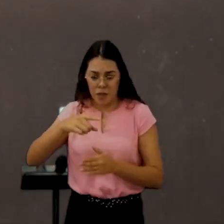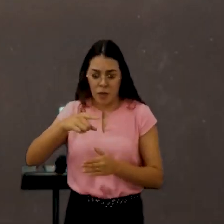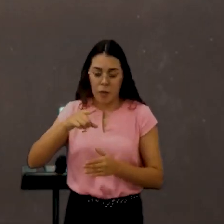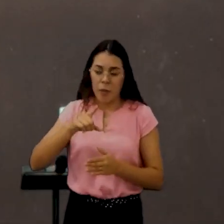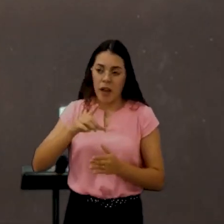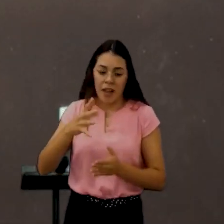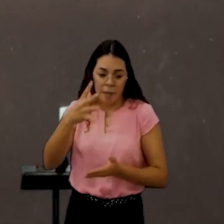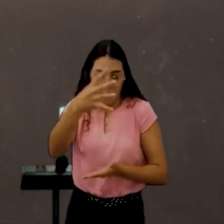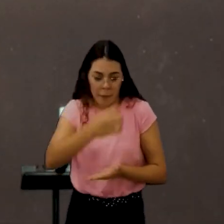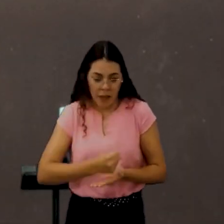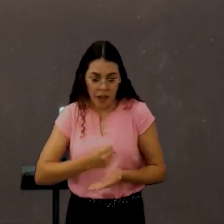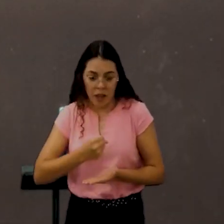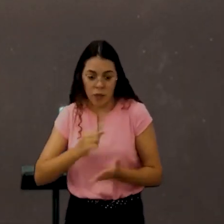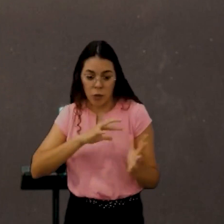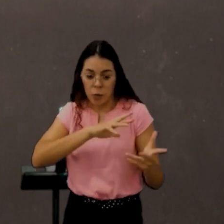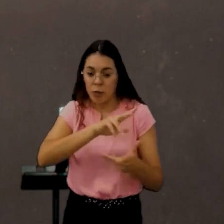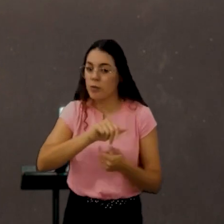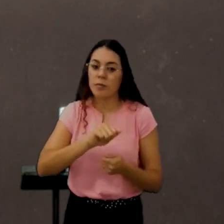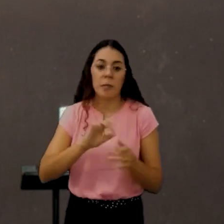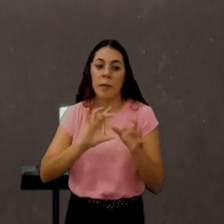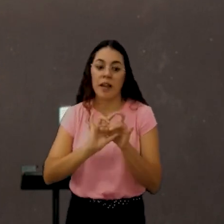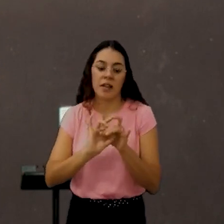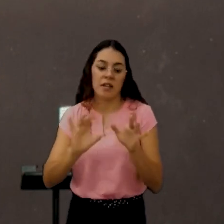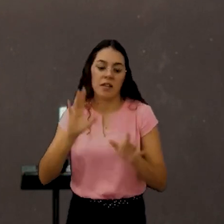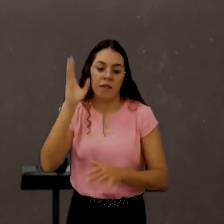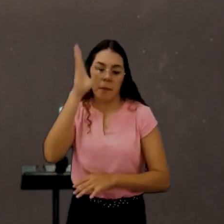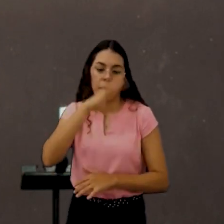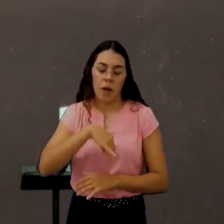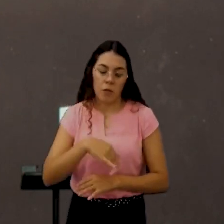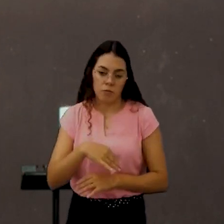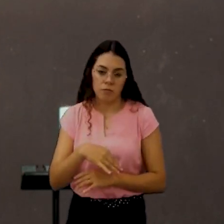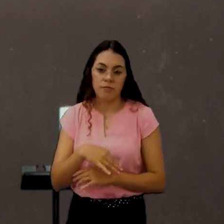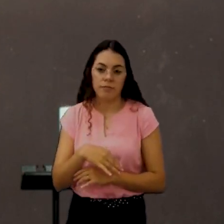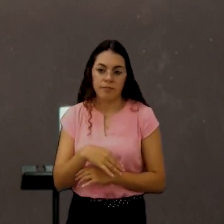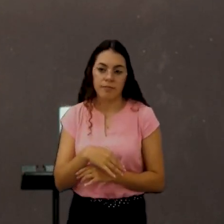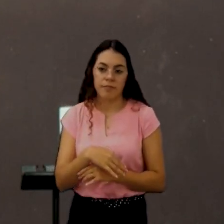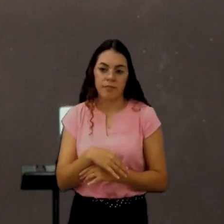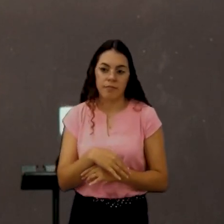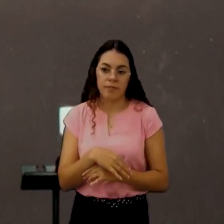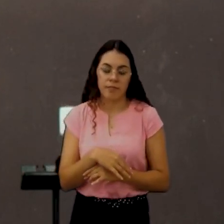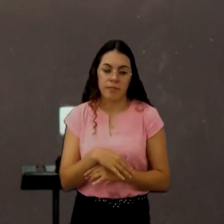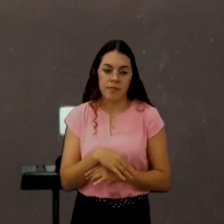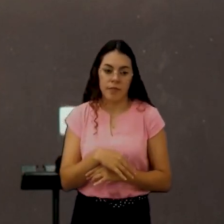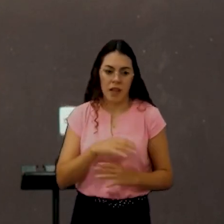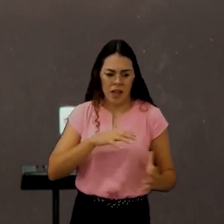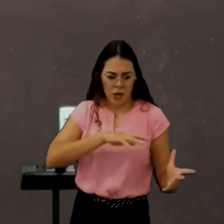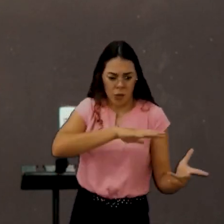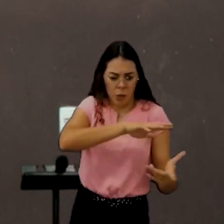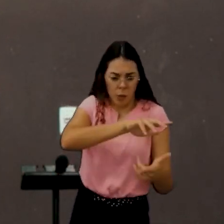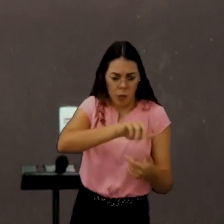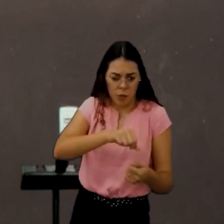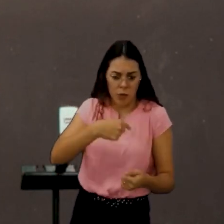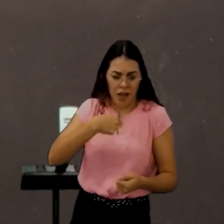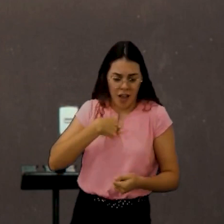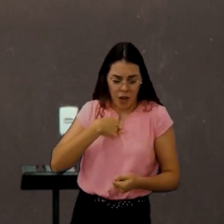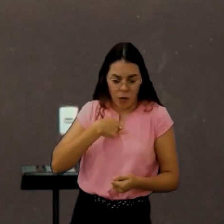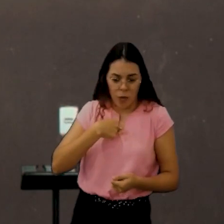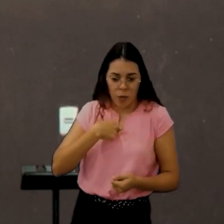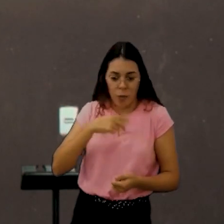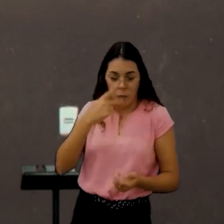mundo, mas que os livres do mal. Não são do mundo, como eu do mundo não